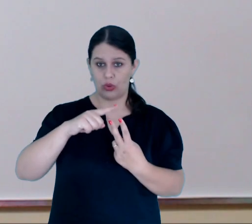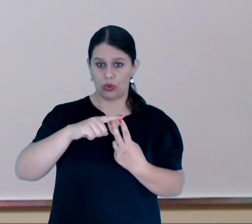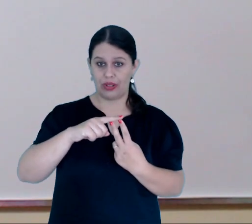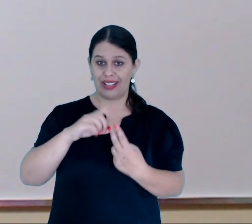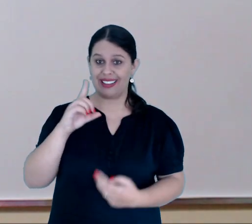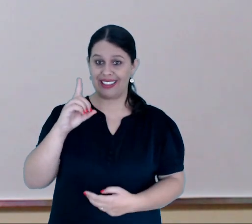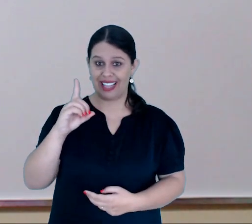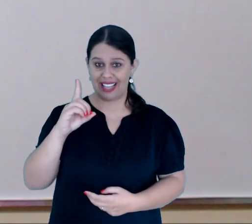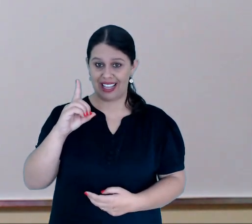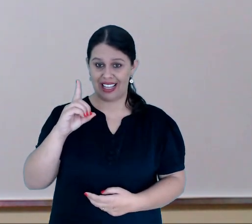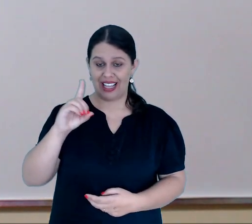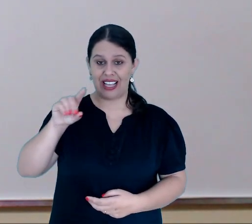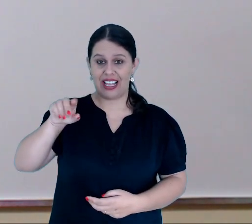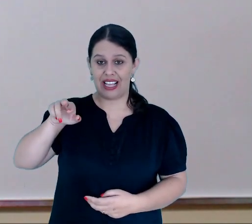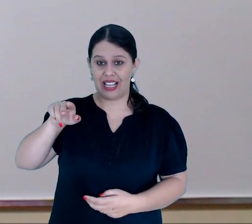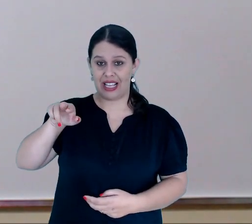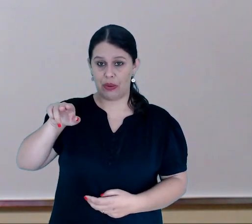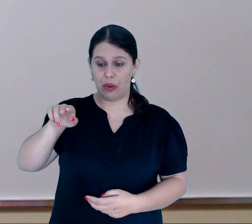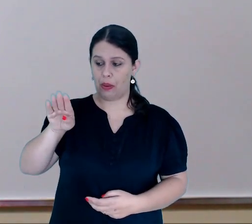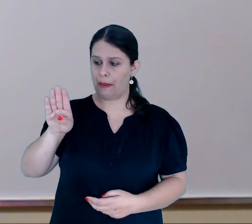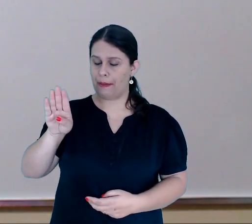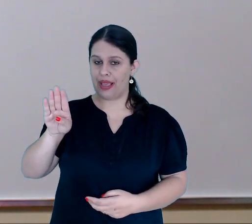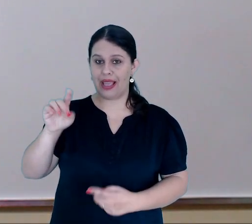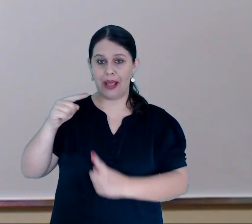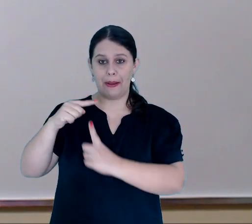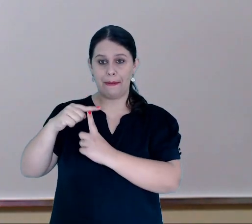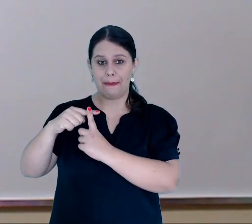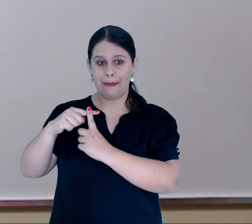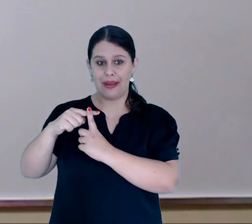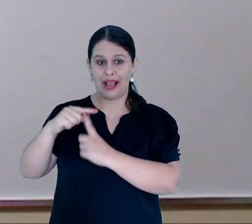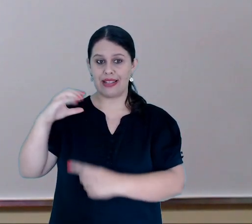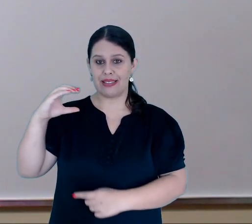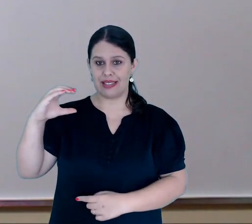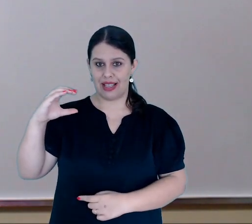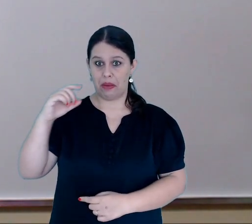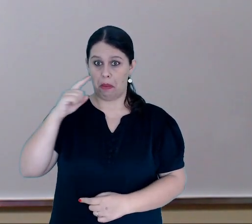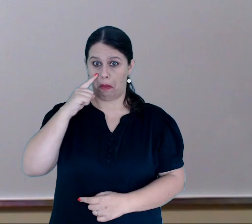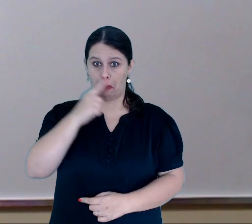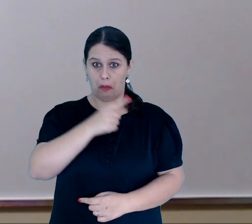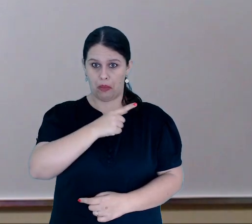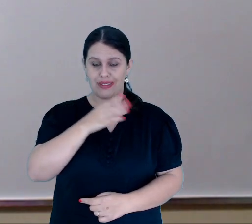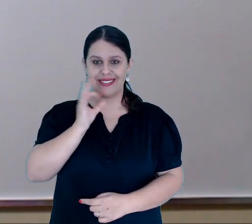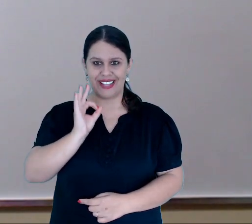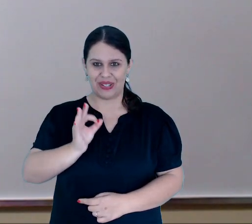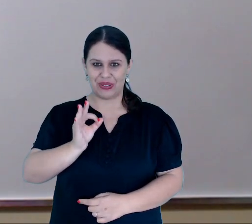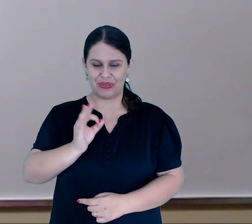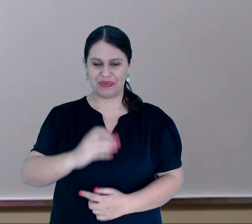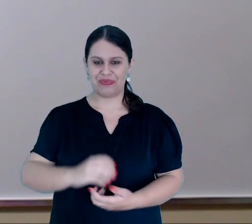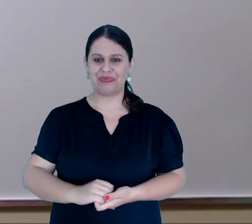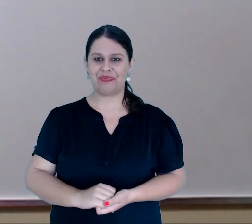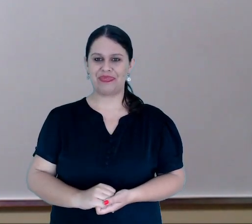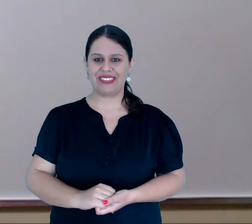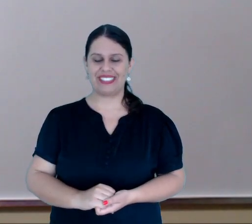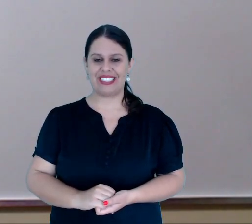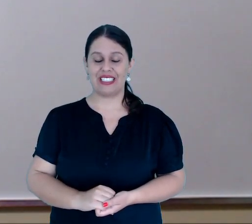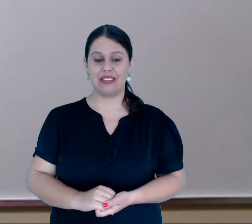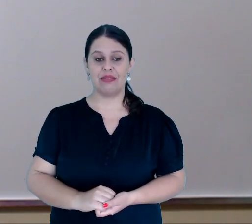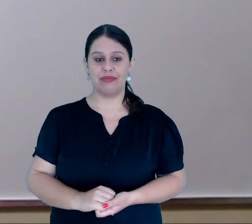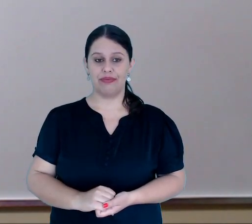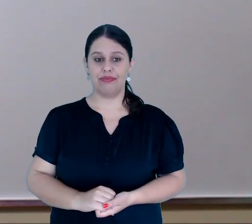que fosse igual a B mais C, correto?